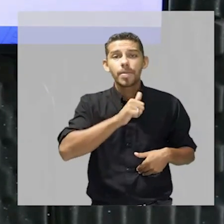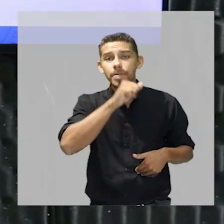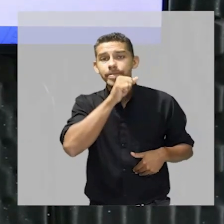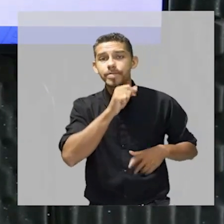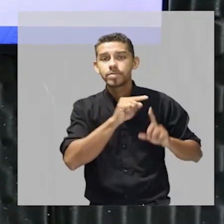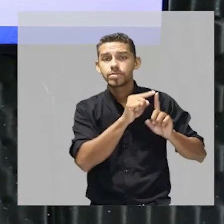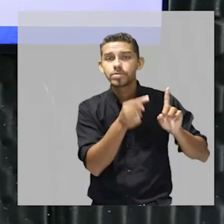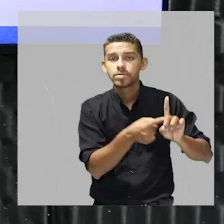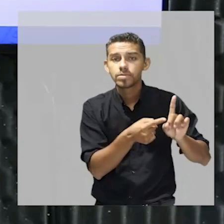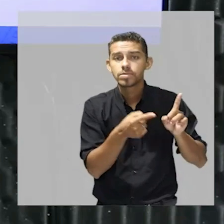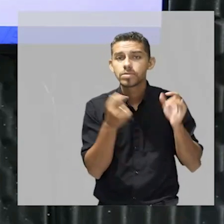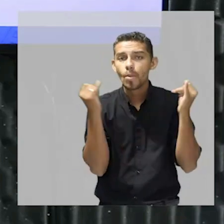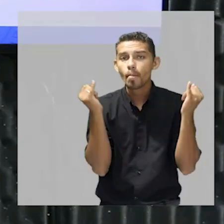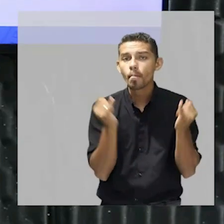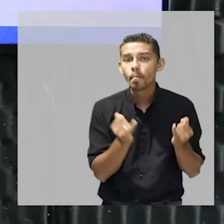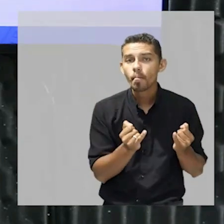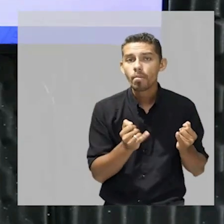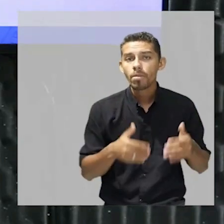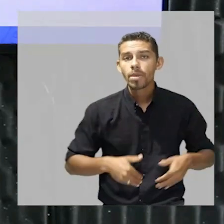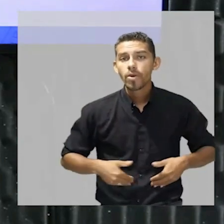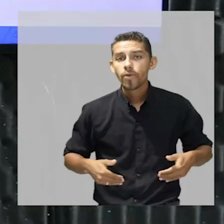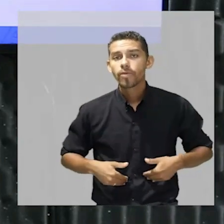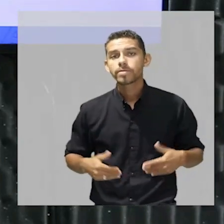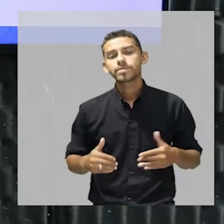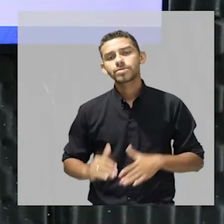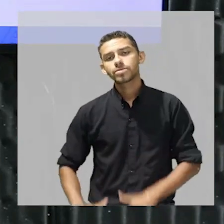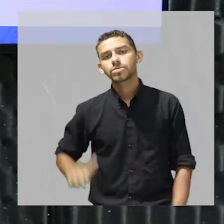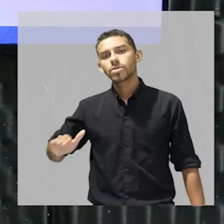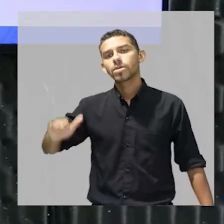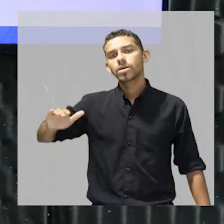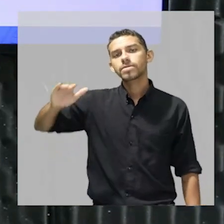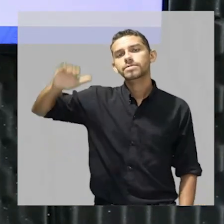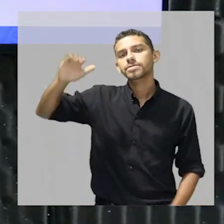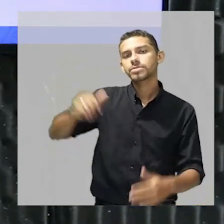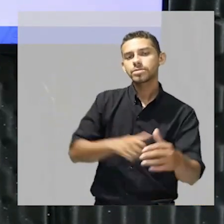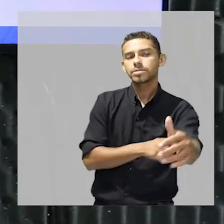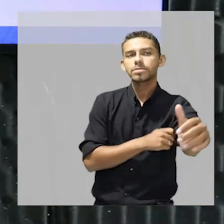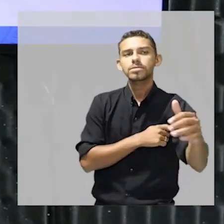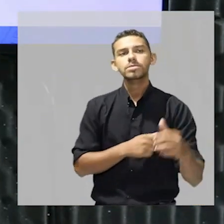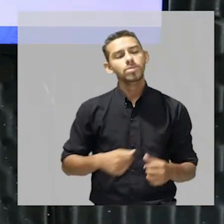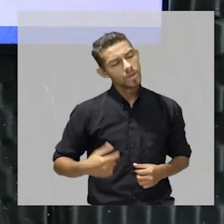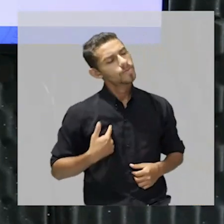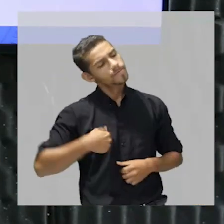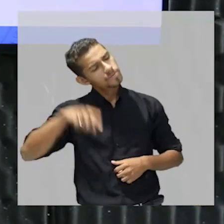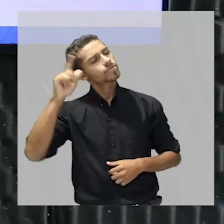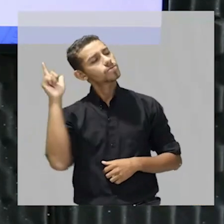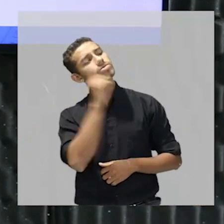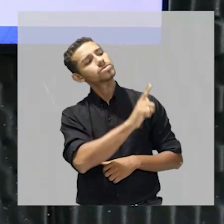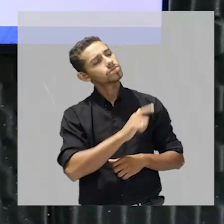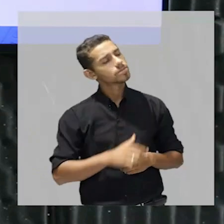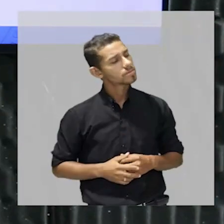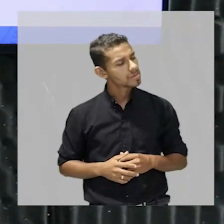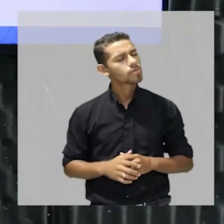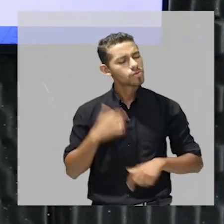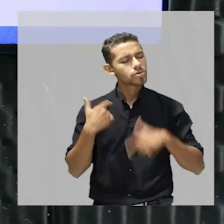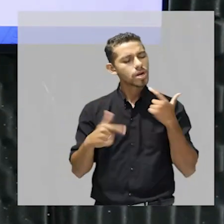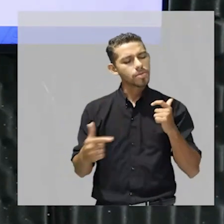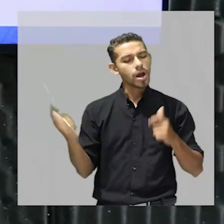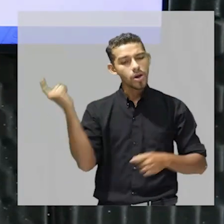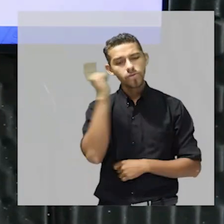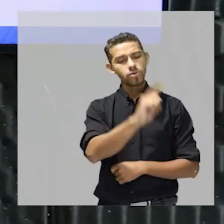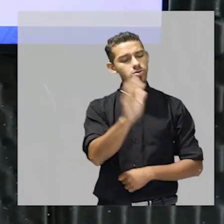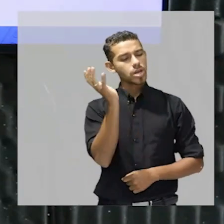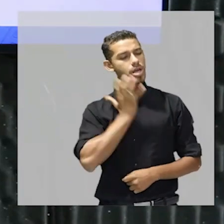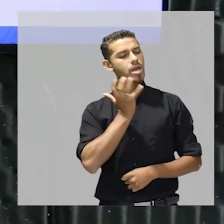aí ela foi levando foi levando quando ele foi crescendo né Ele disse que ia chegar lá então às vezes o meio que a pessoa